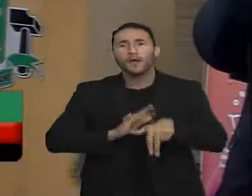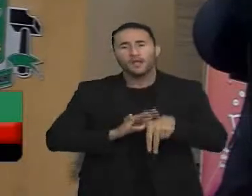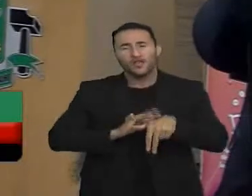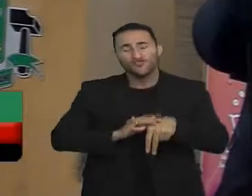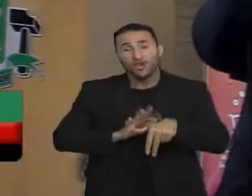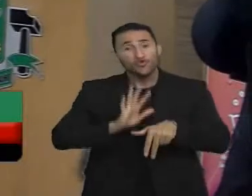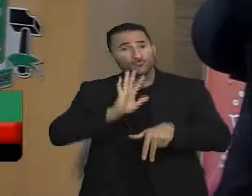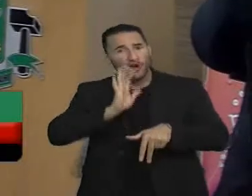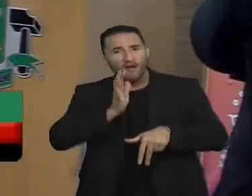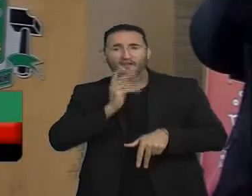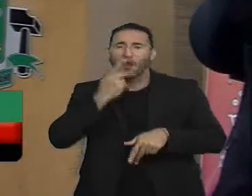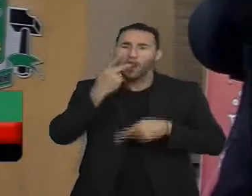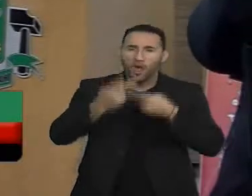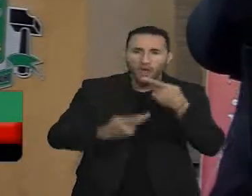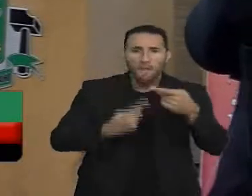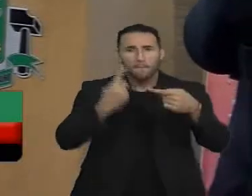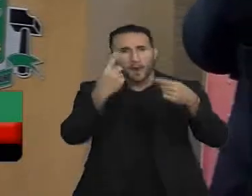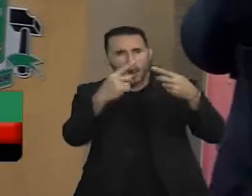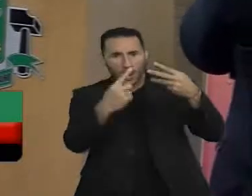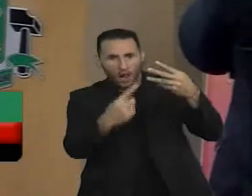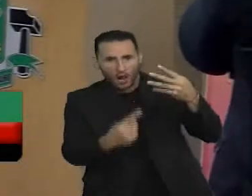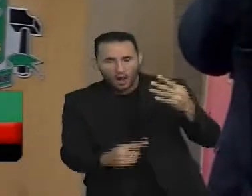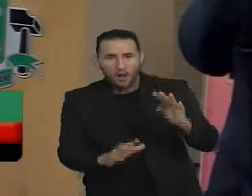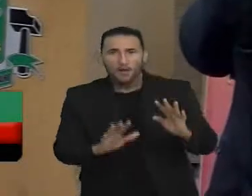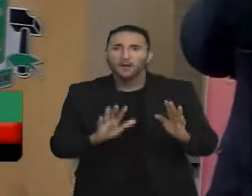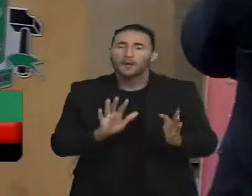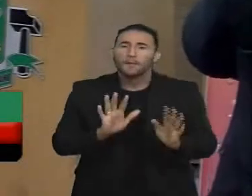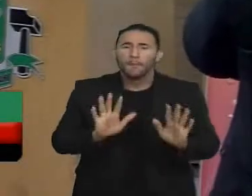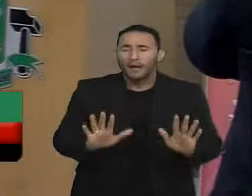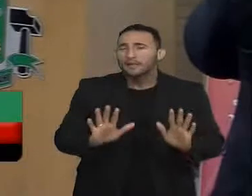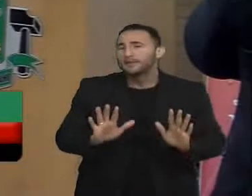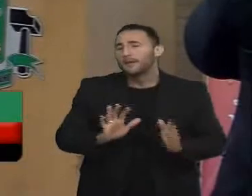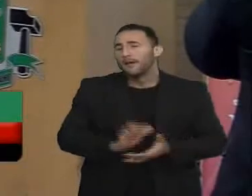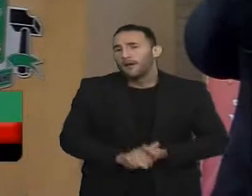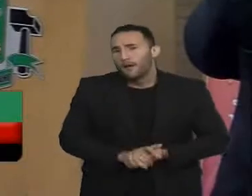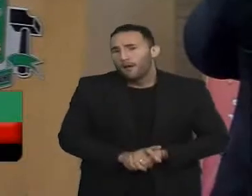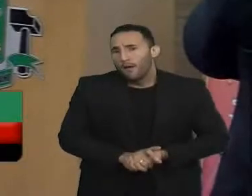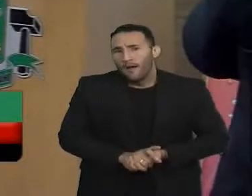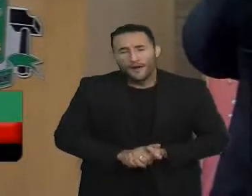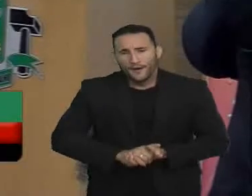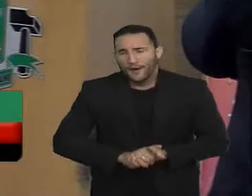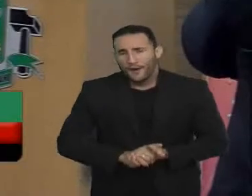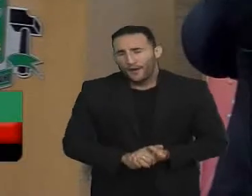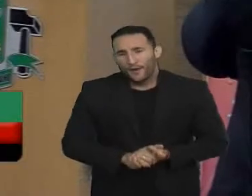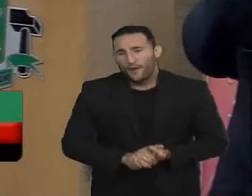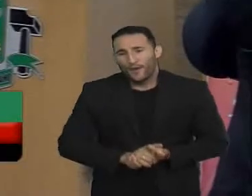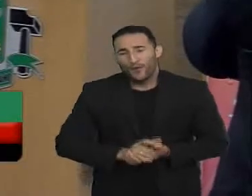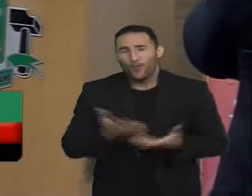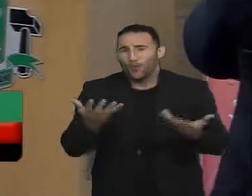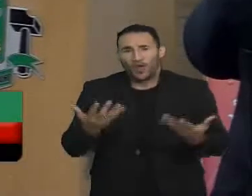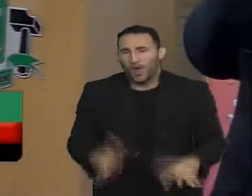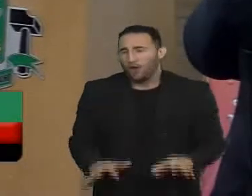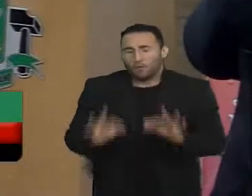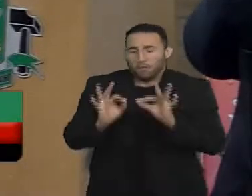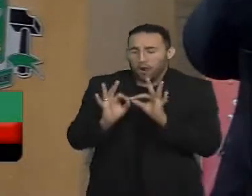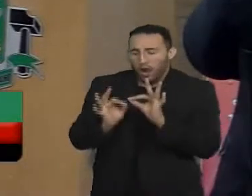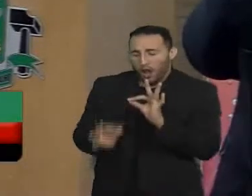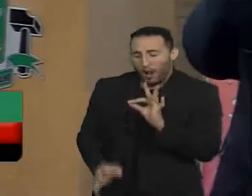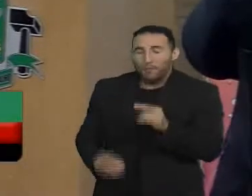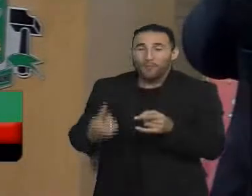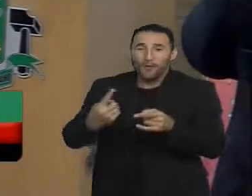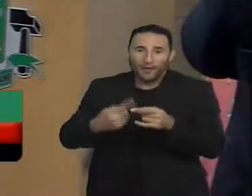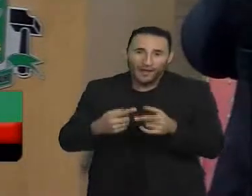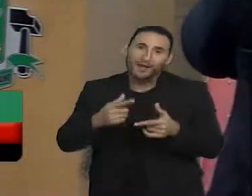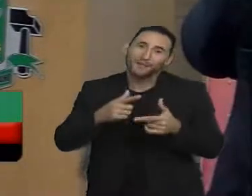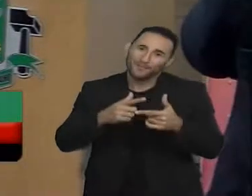eu até coloquei algumas coisas, mas eu não vou ali me alongar até pela minha voz.